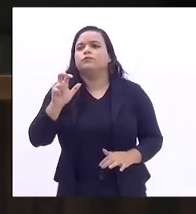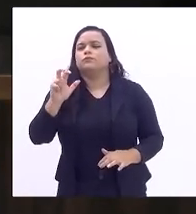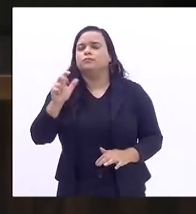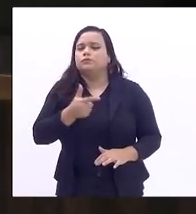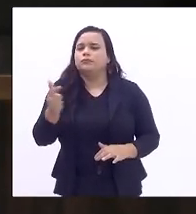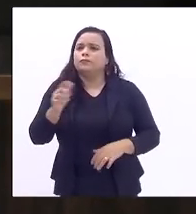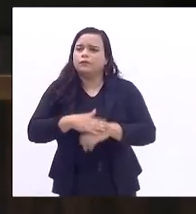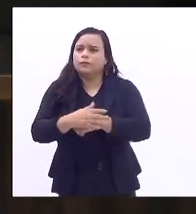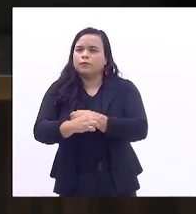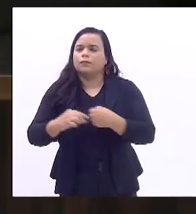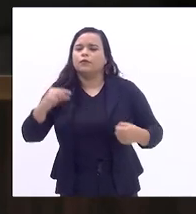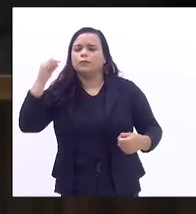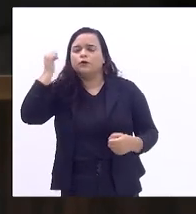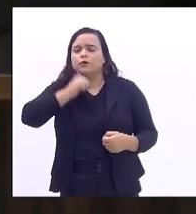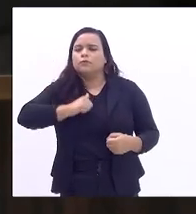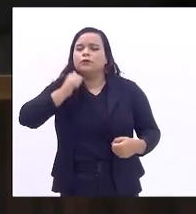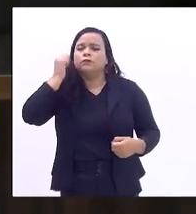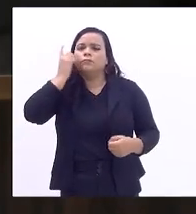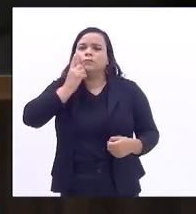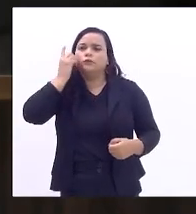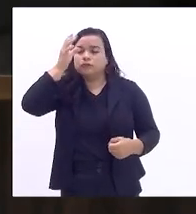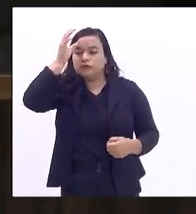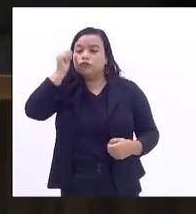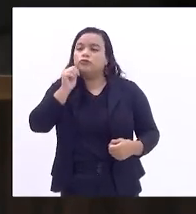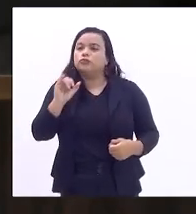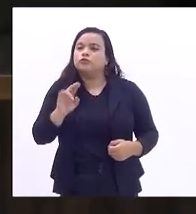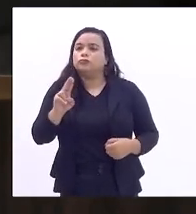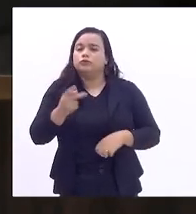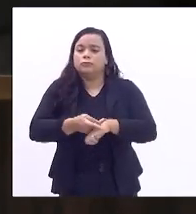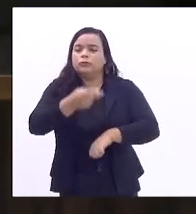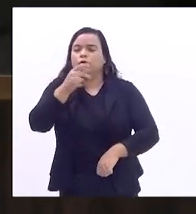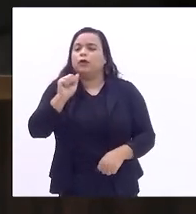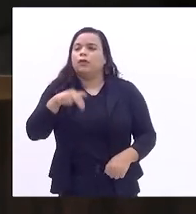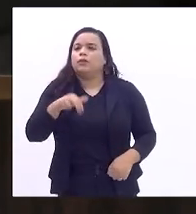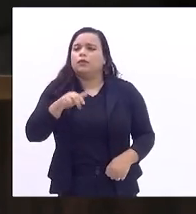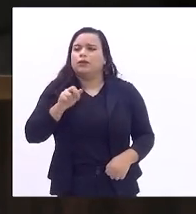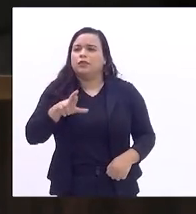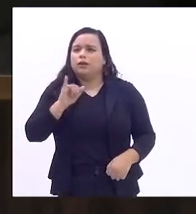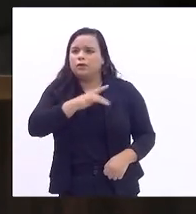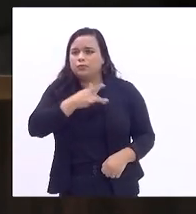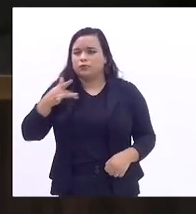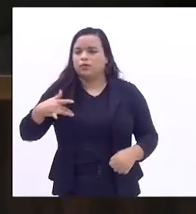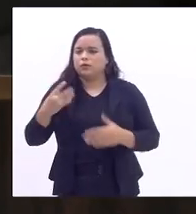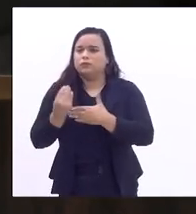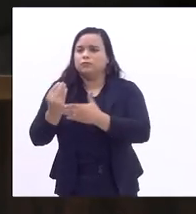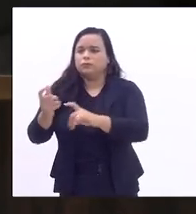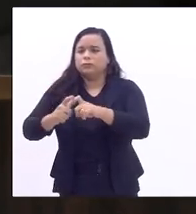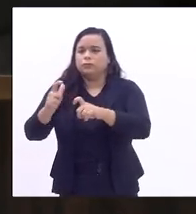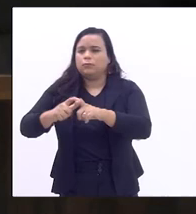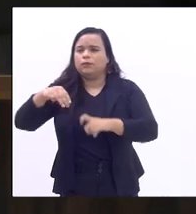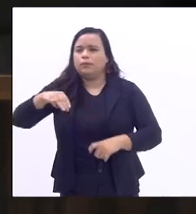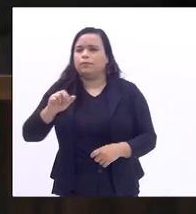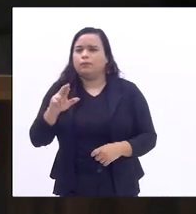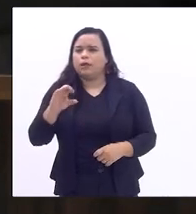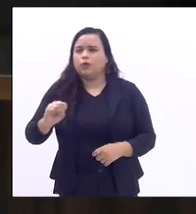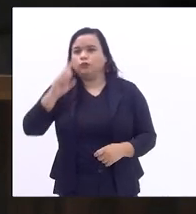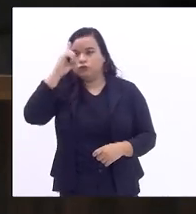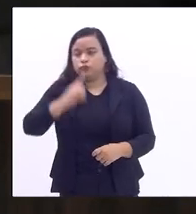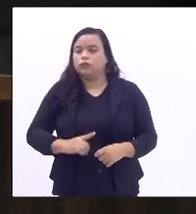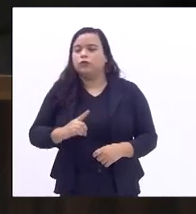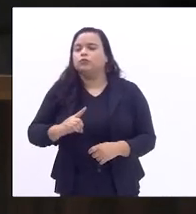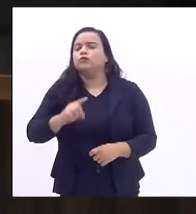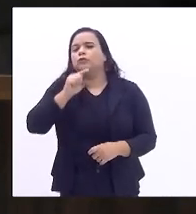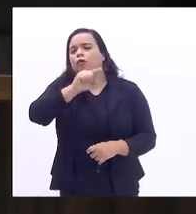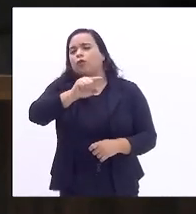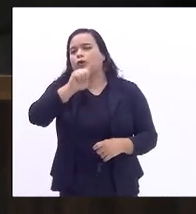da tia Ju concede prêmio a Neli da Saúde ao médico Marcos Paulo Brito de Oliveira Ele é todo o hospital municipal Rocha Faria